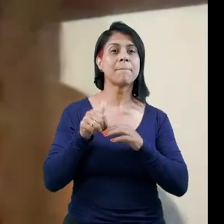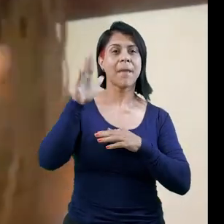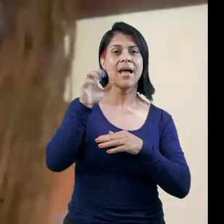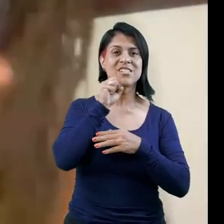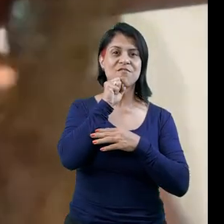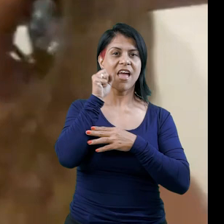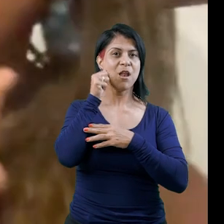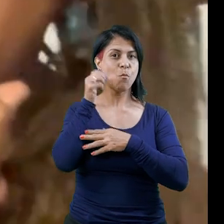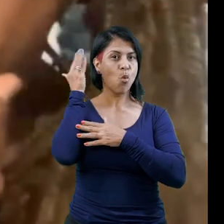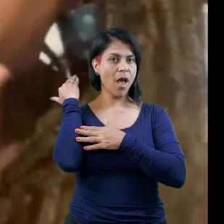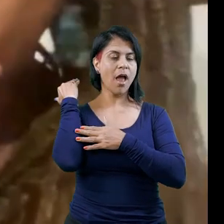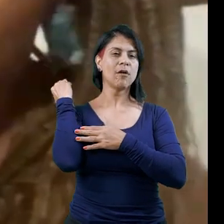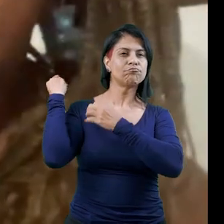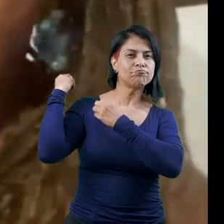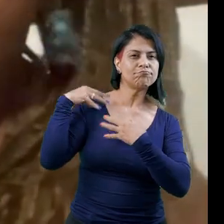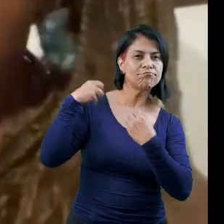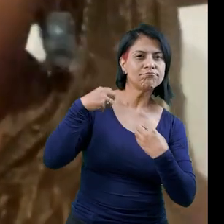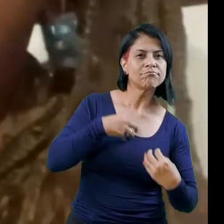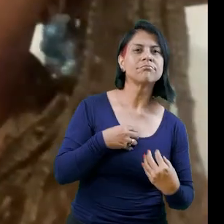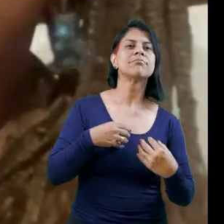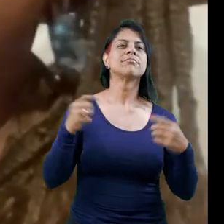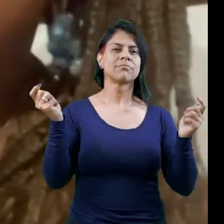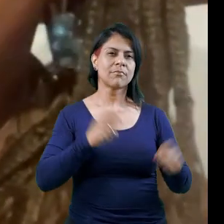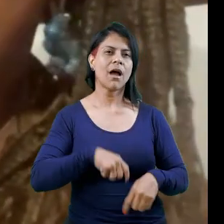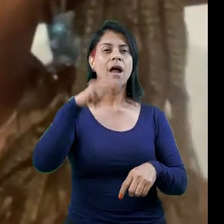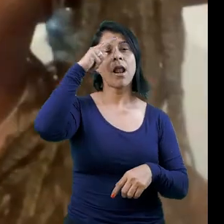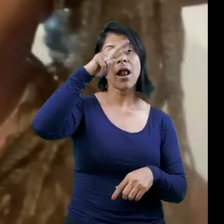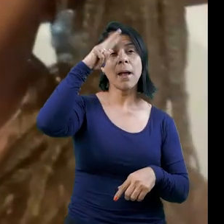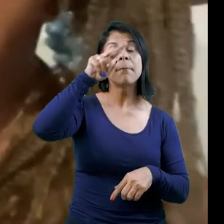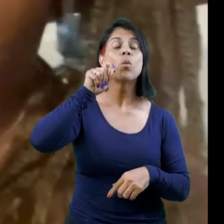velhas. Isso me traz